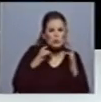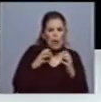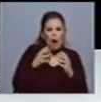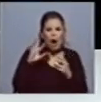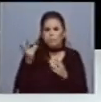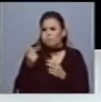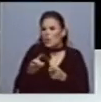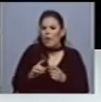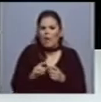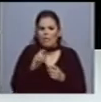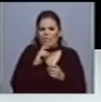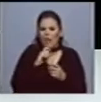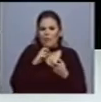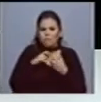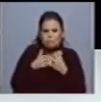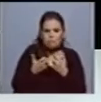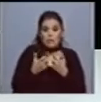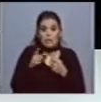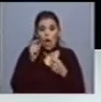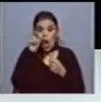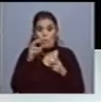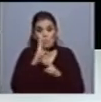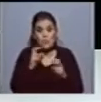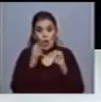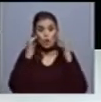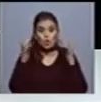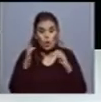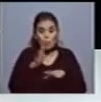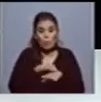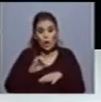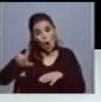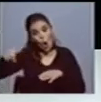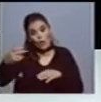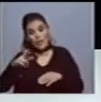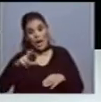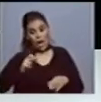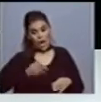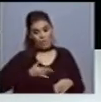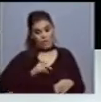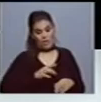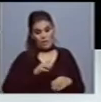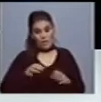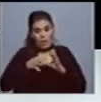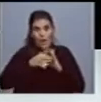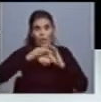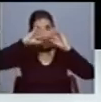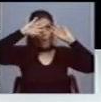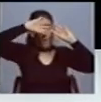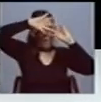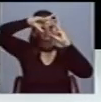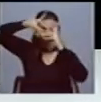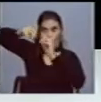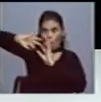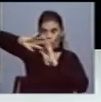interferir nas nossas comunicações. E ele descobriu que este ruído provinha de outro tipo de radiação associada ao próprio universo. Ele queria